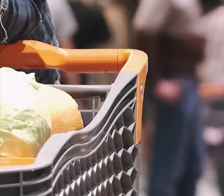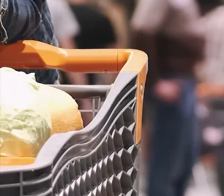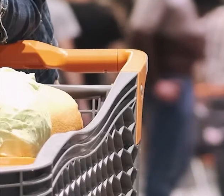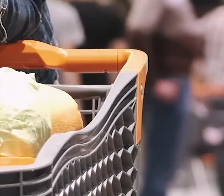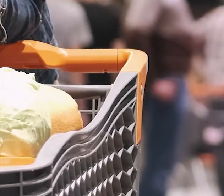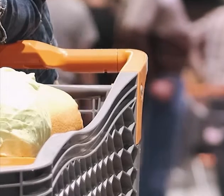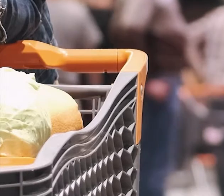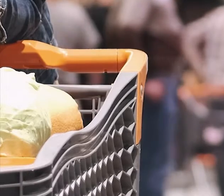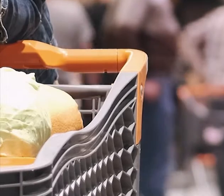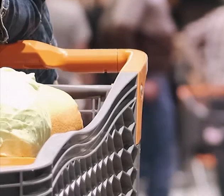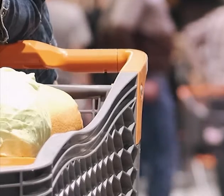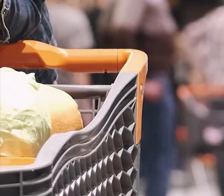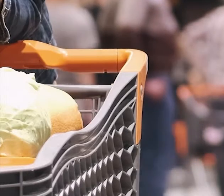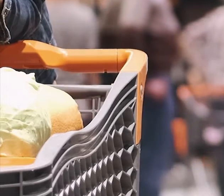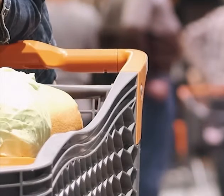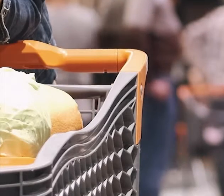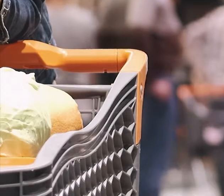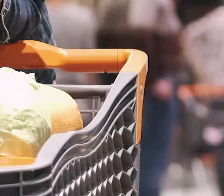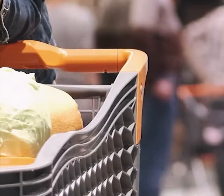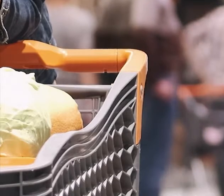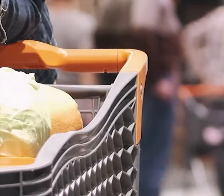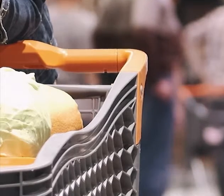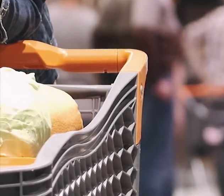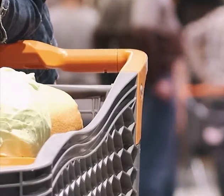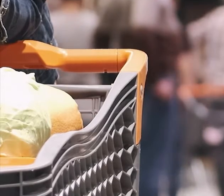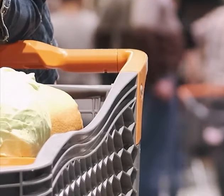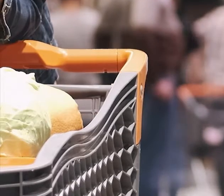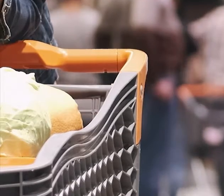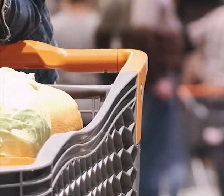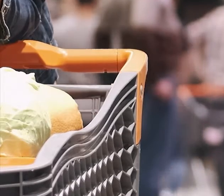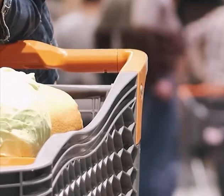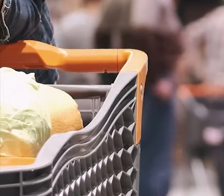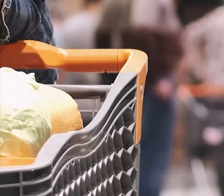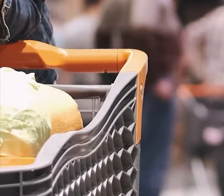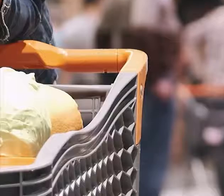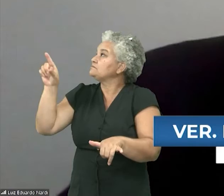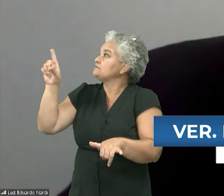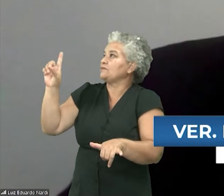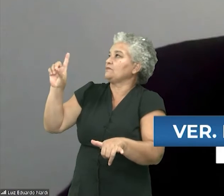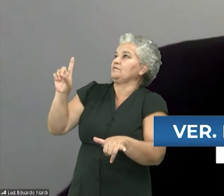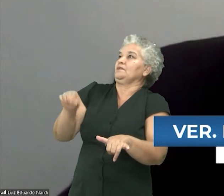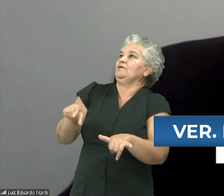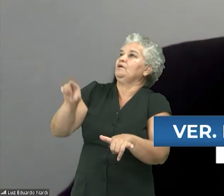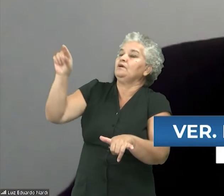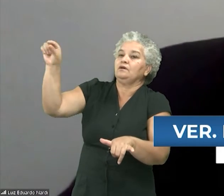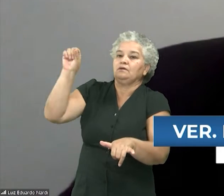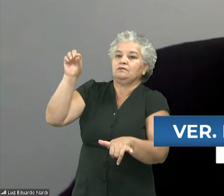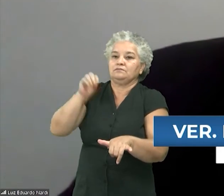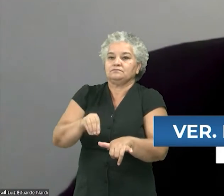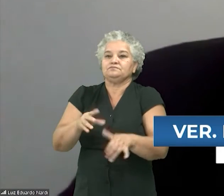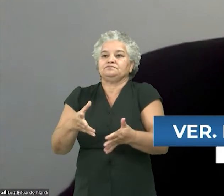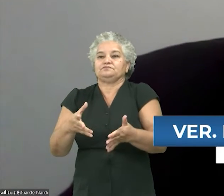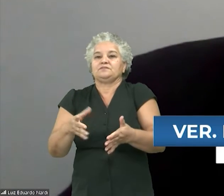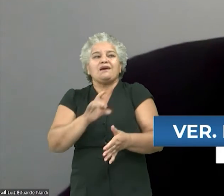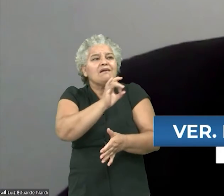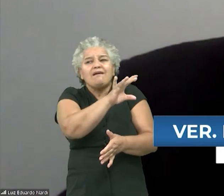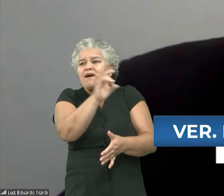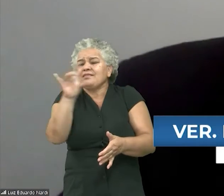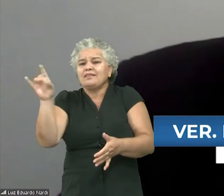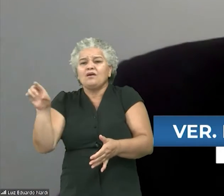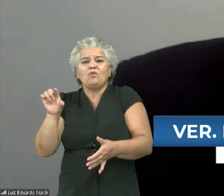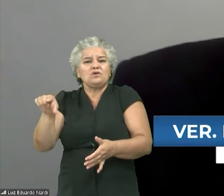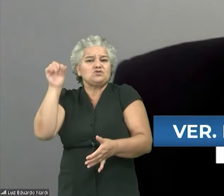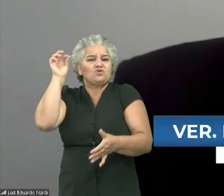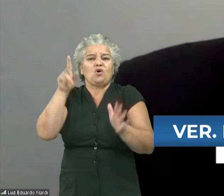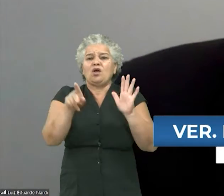Escolherem os itens mais necessários que elas, famílias, alunos, porque